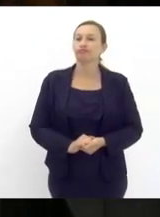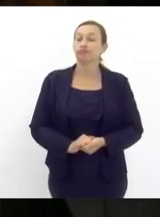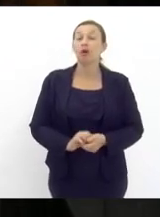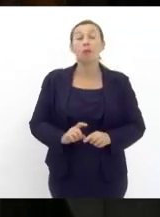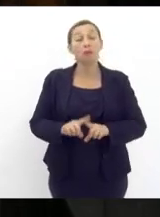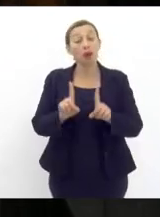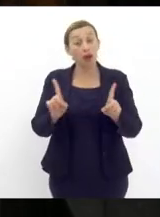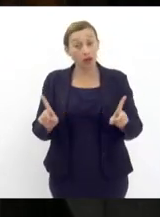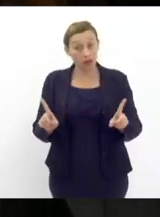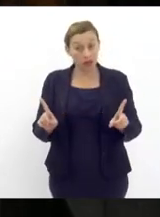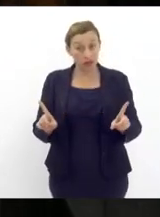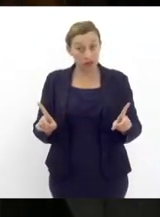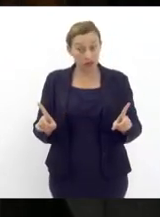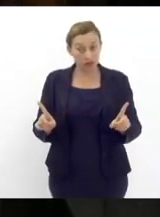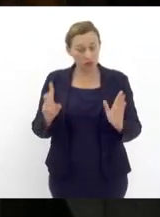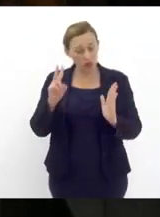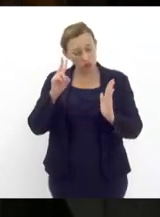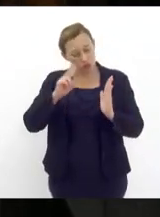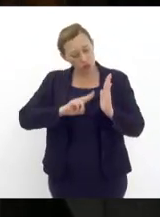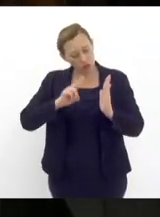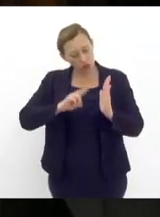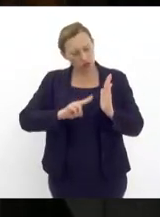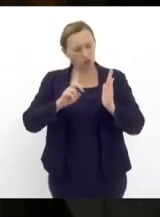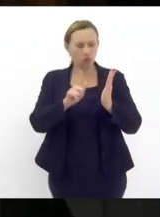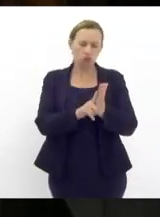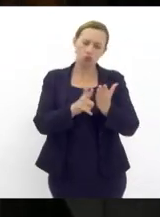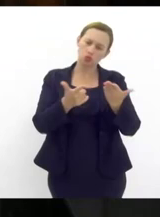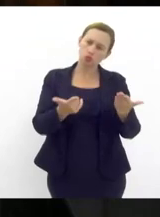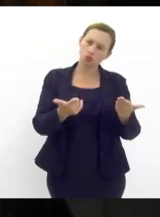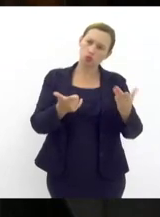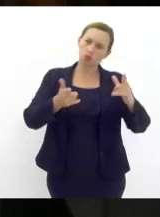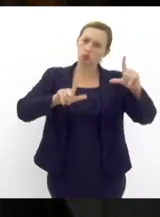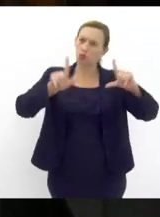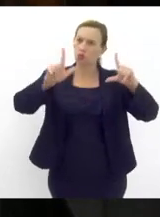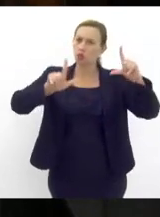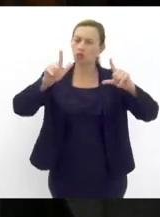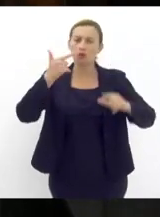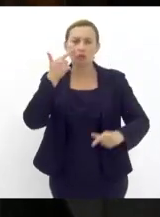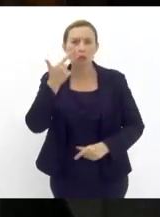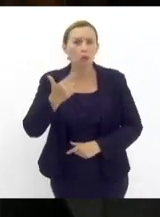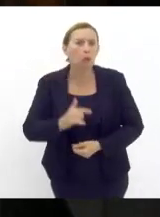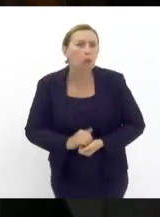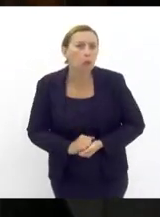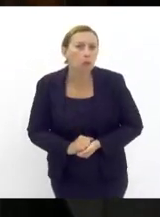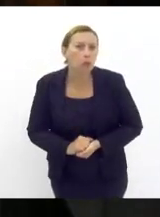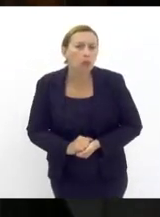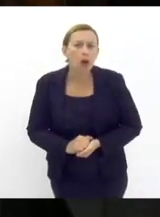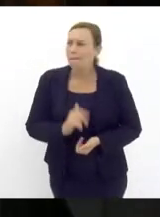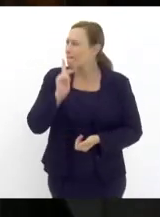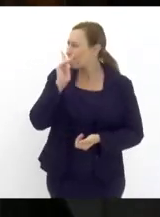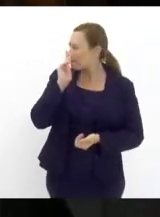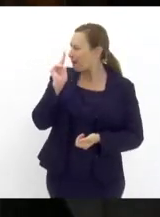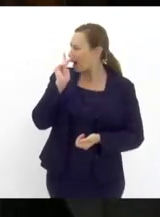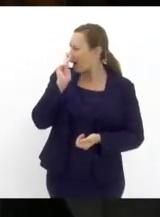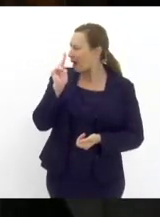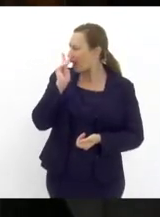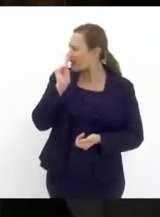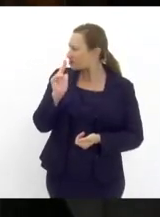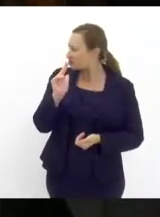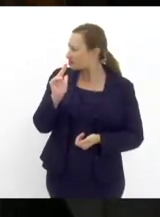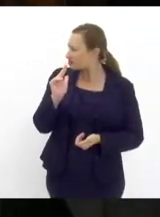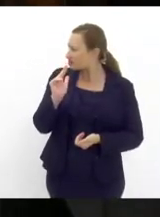mas quando você lê os jornais ou ver a propaganda parece que a